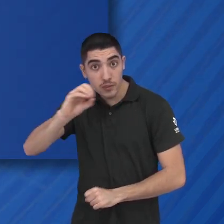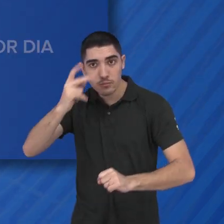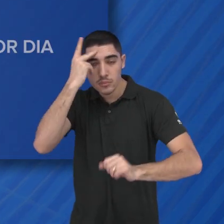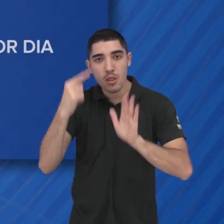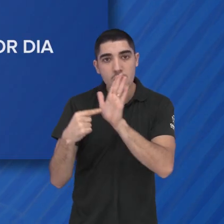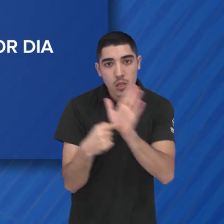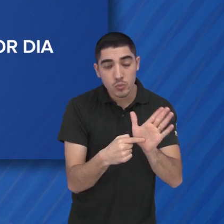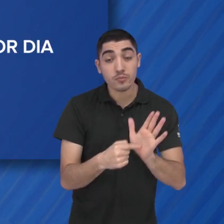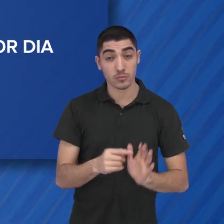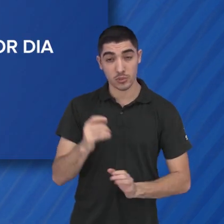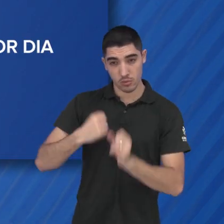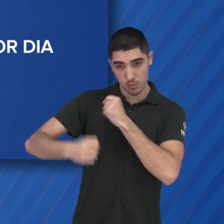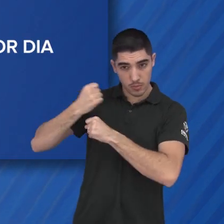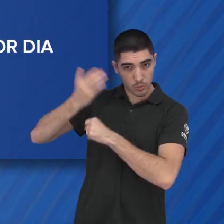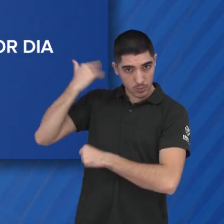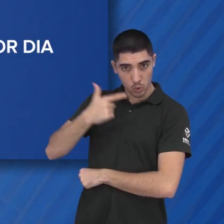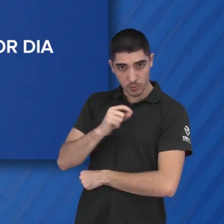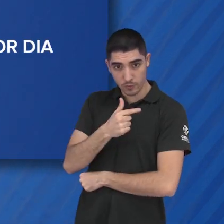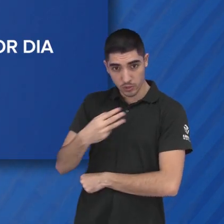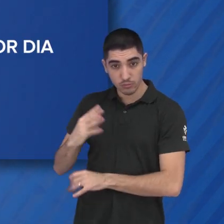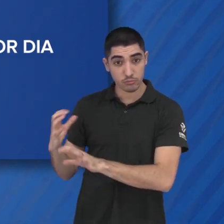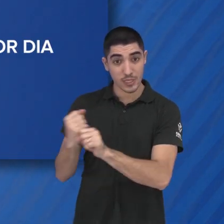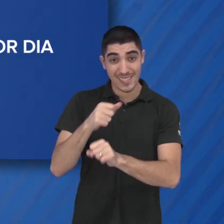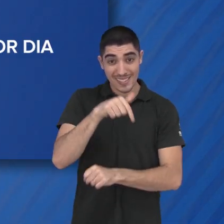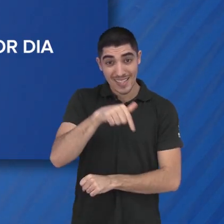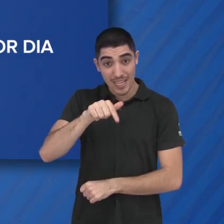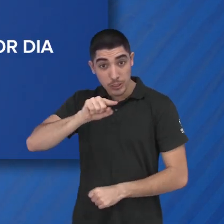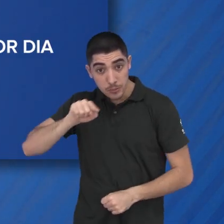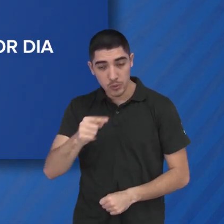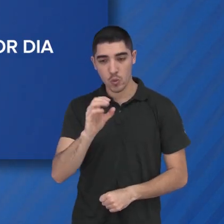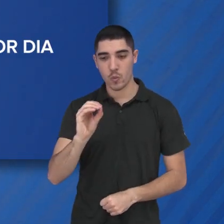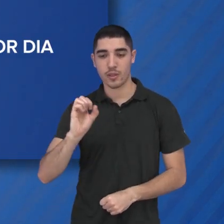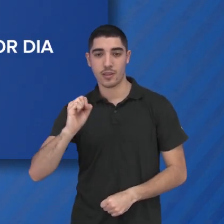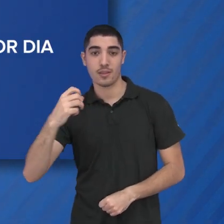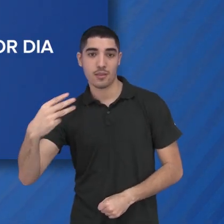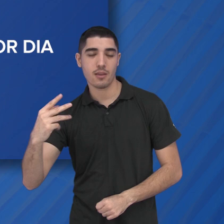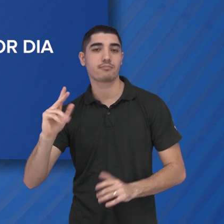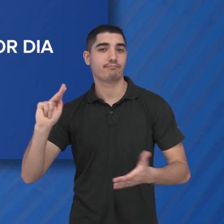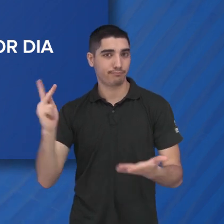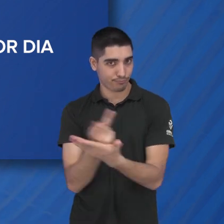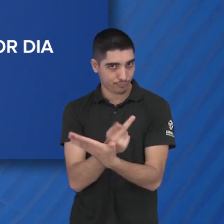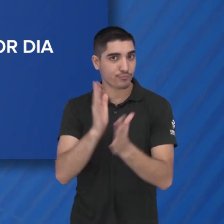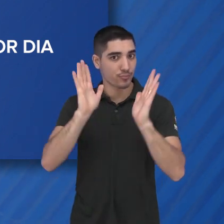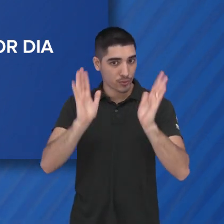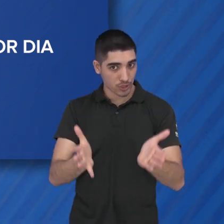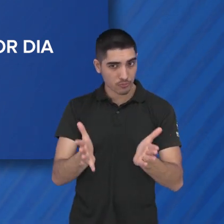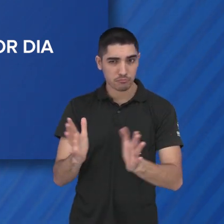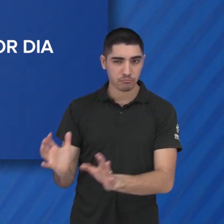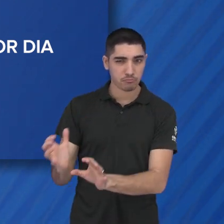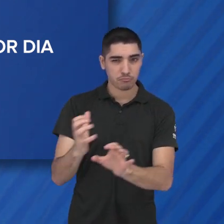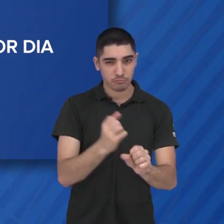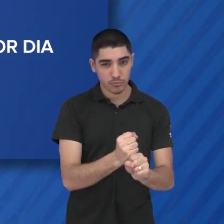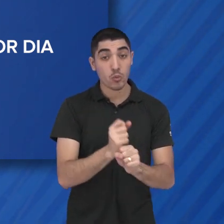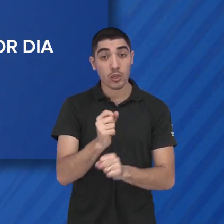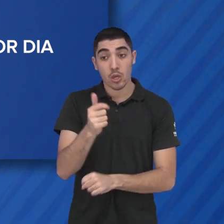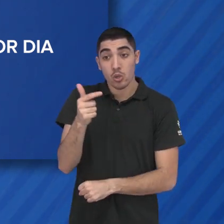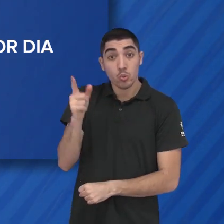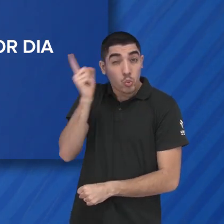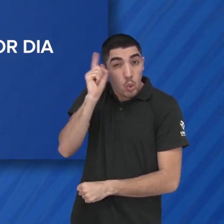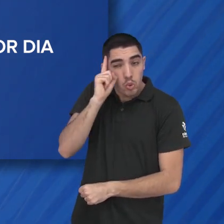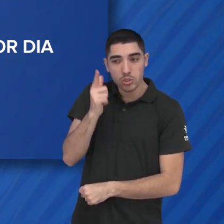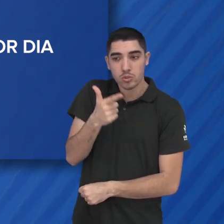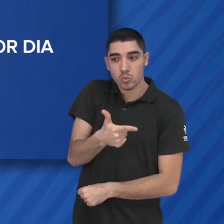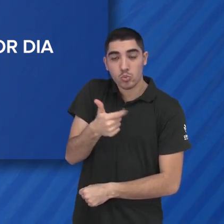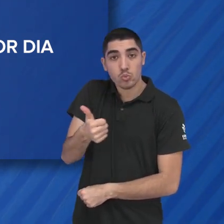brasileiro de segurança pública em 2023 foram 77.8 casos média de 211